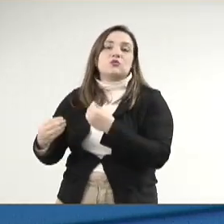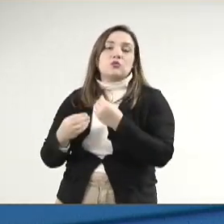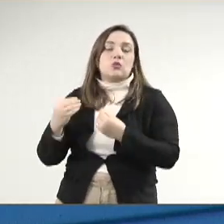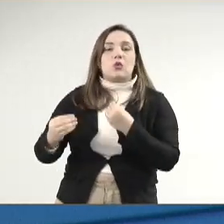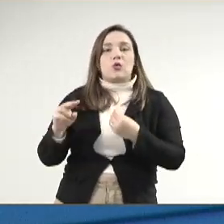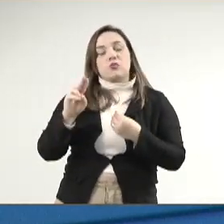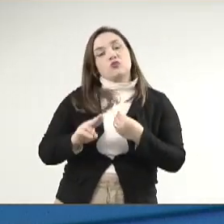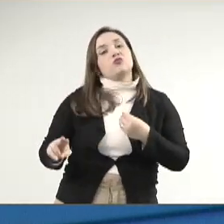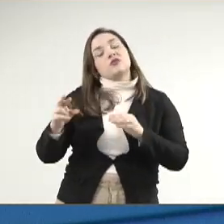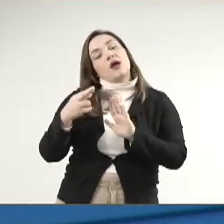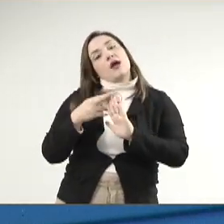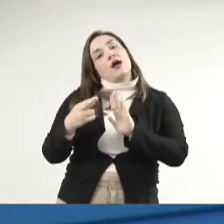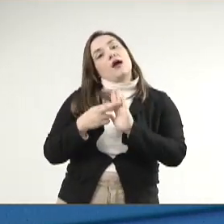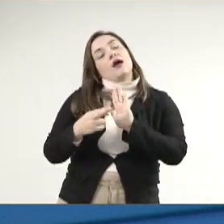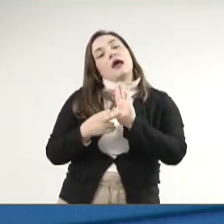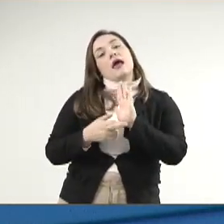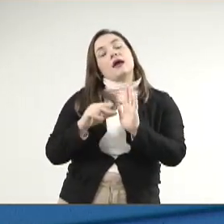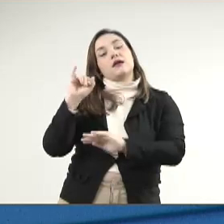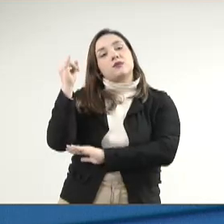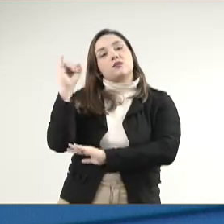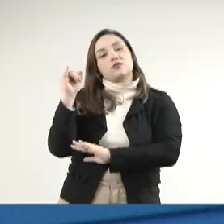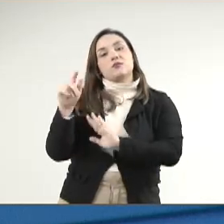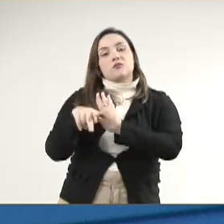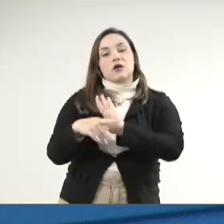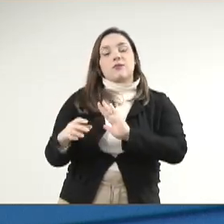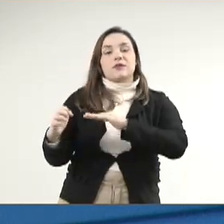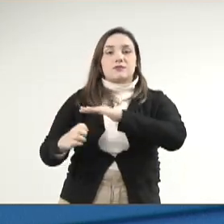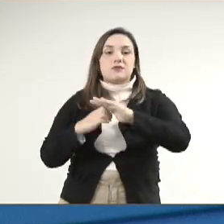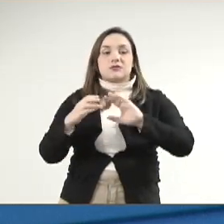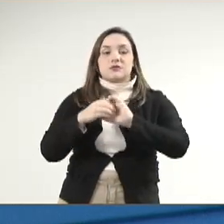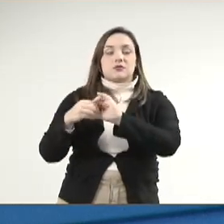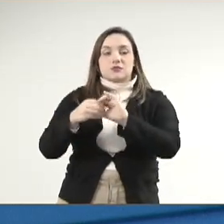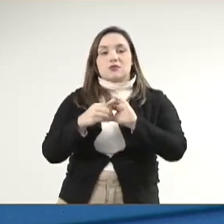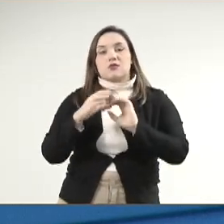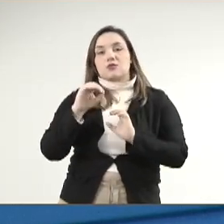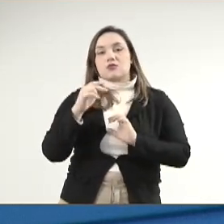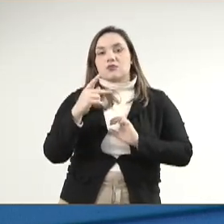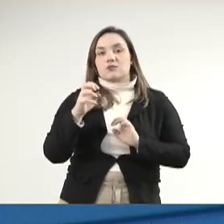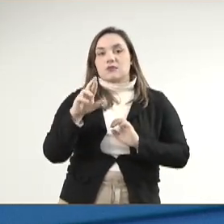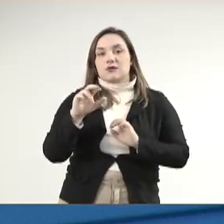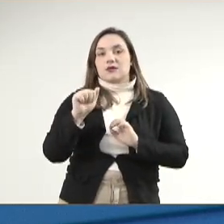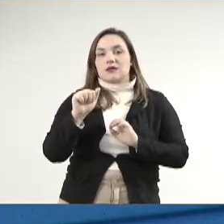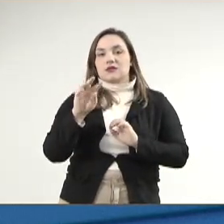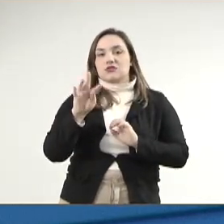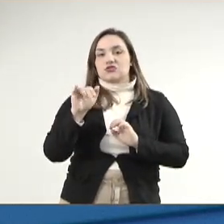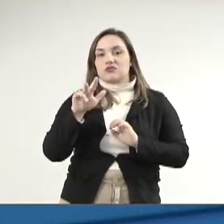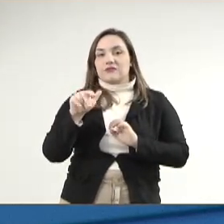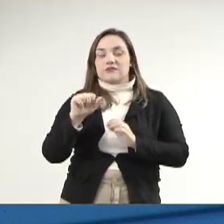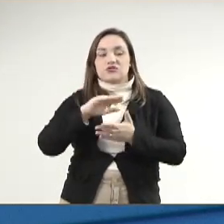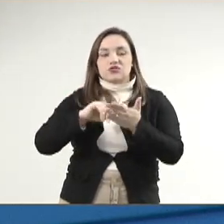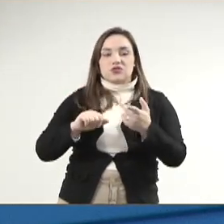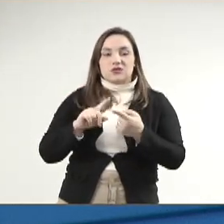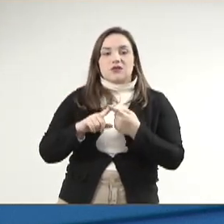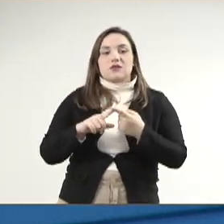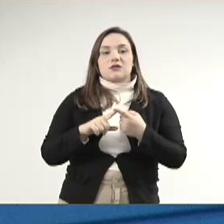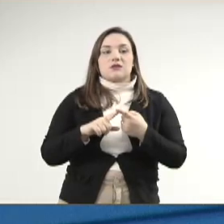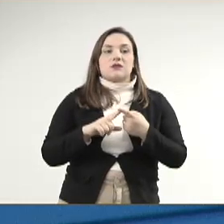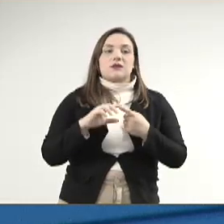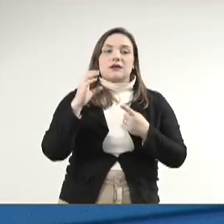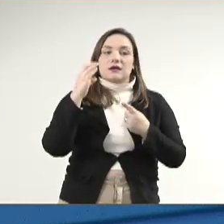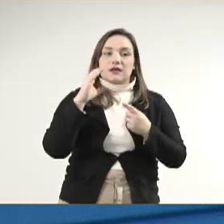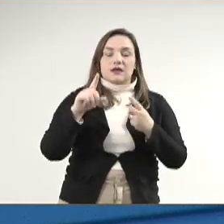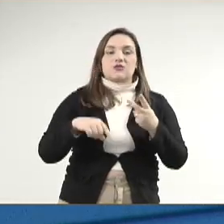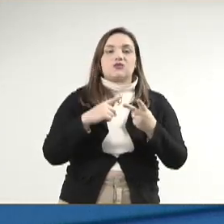do regime específico de tributação das cooperativas, excluindo três ramos do cooperativismo: consumo, crédito